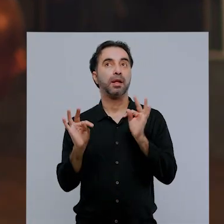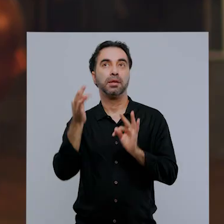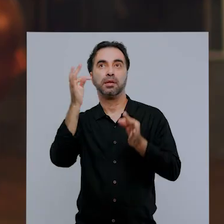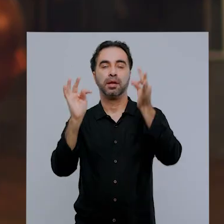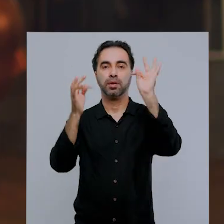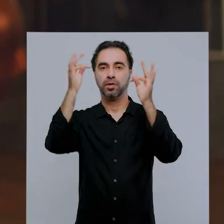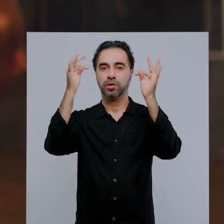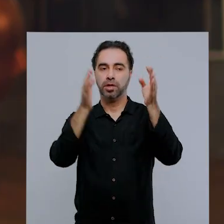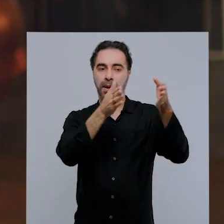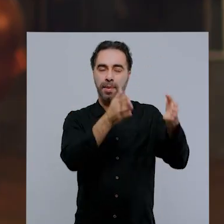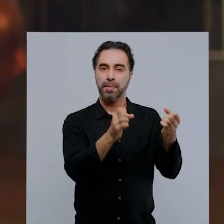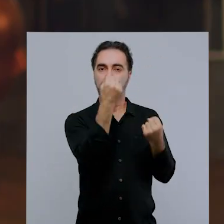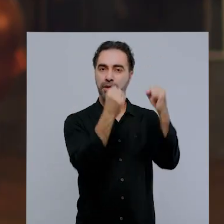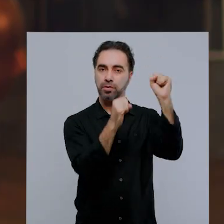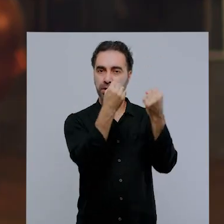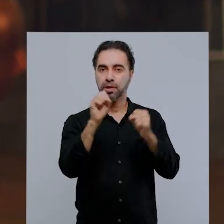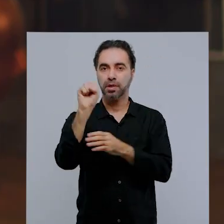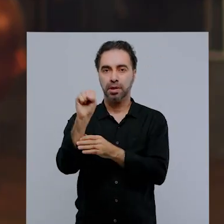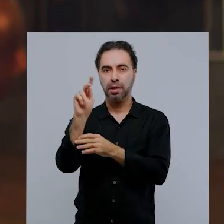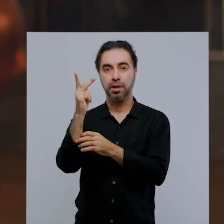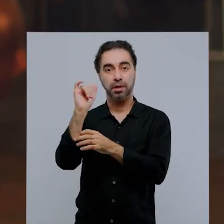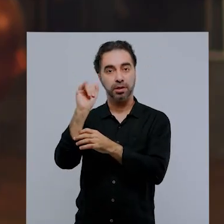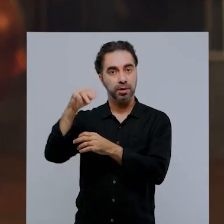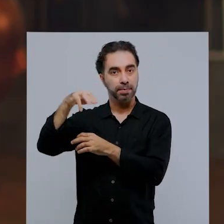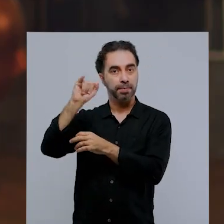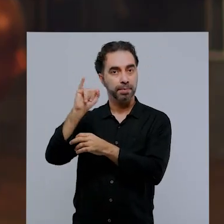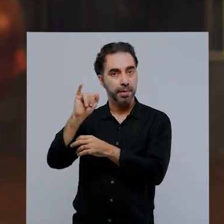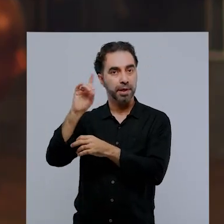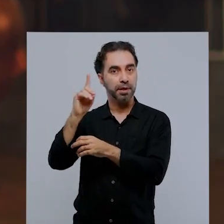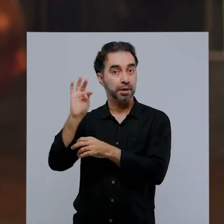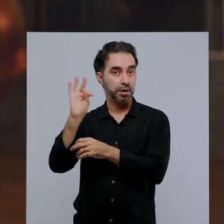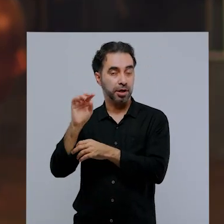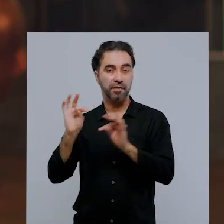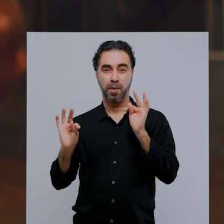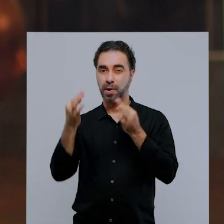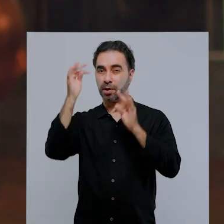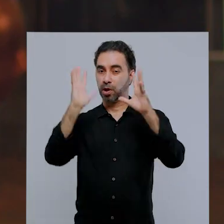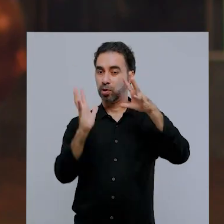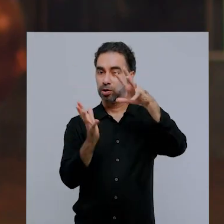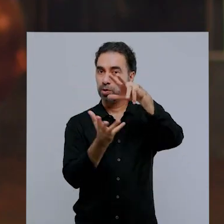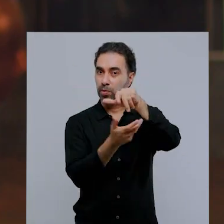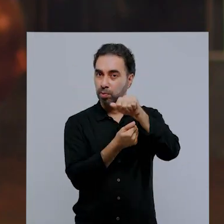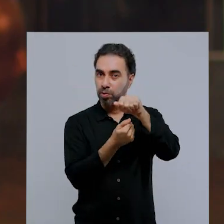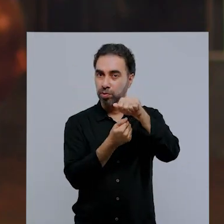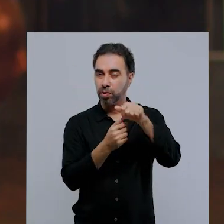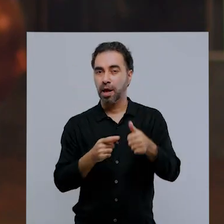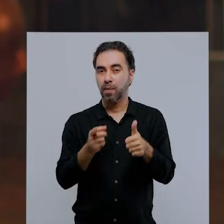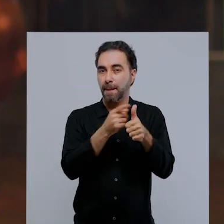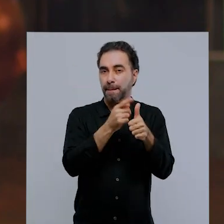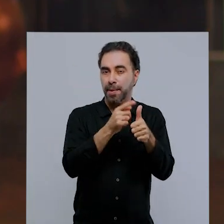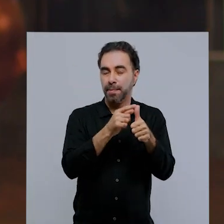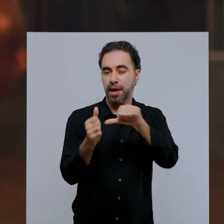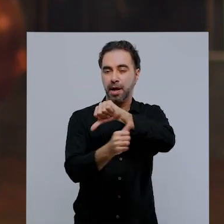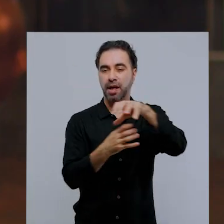parte da usina Schmidt, quando já vem com uma tecnologia mundial, que era a primeira revolução